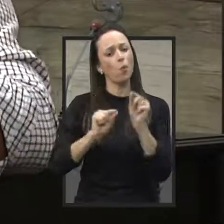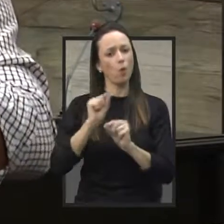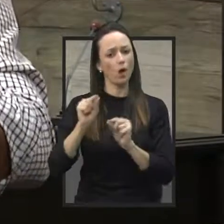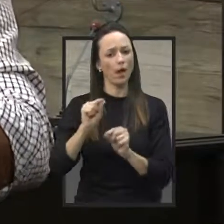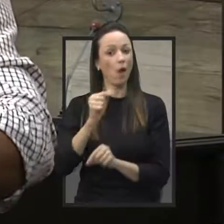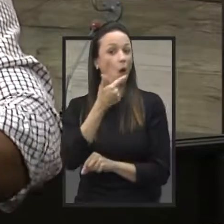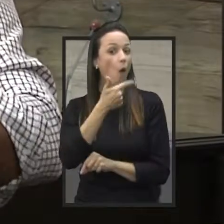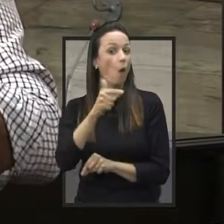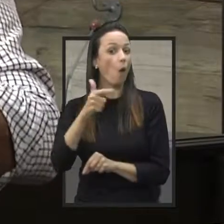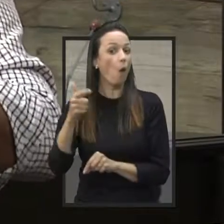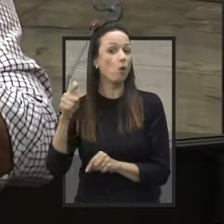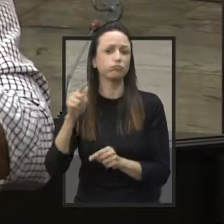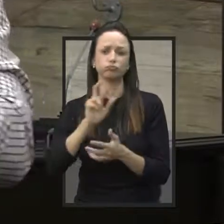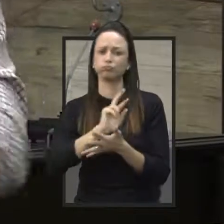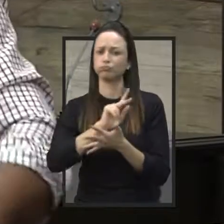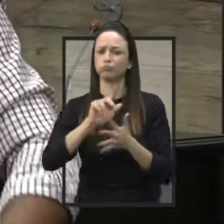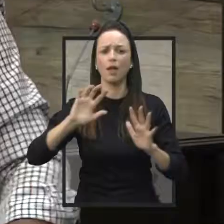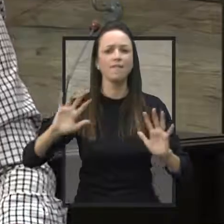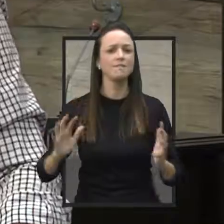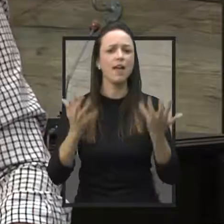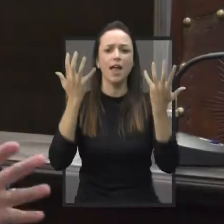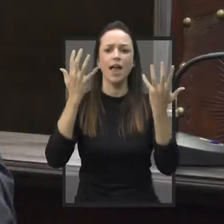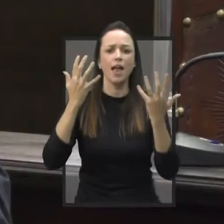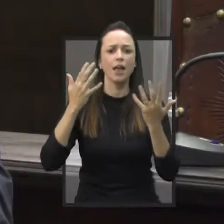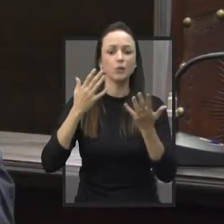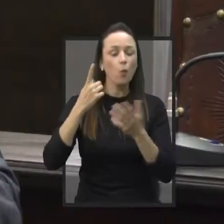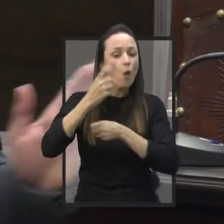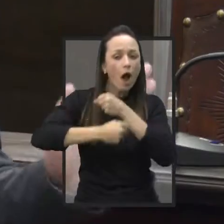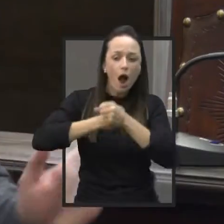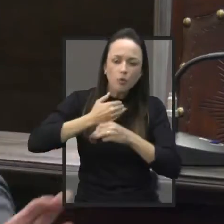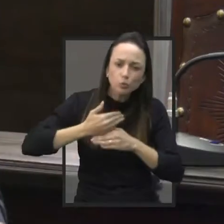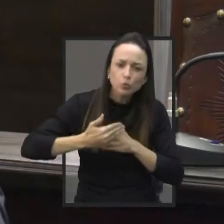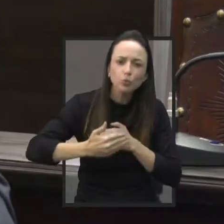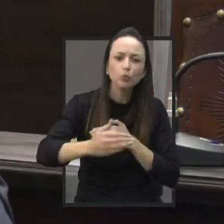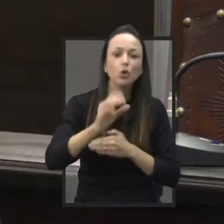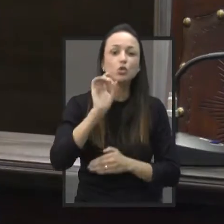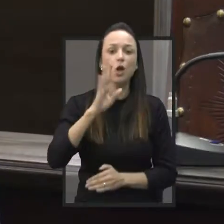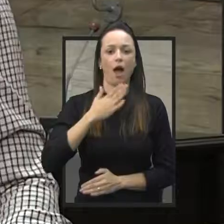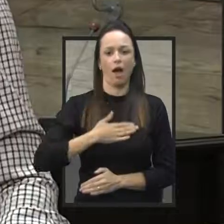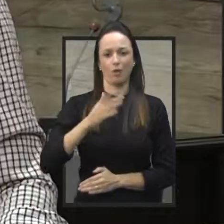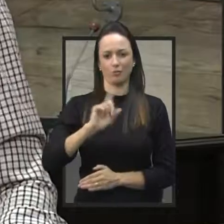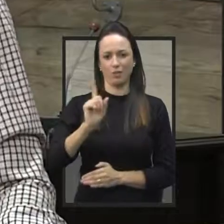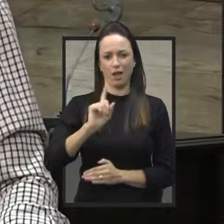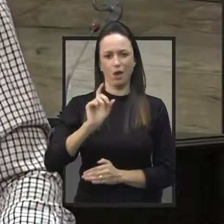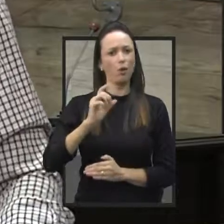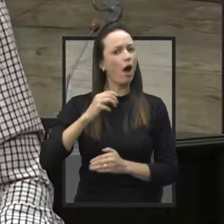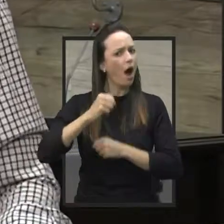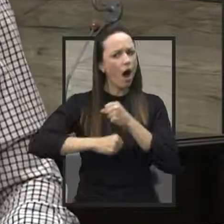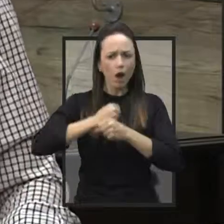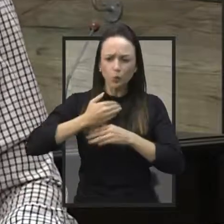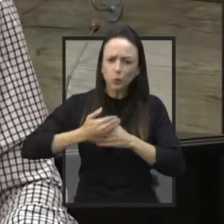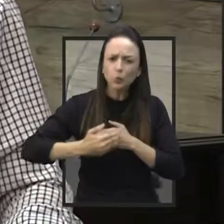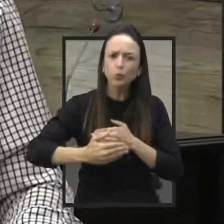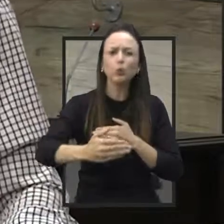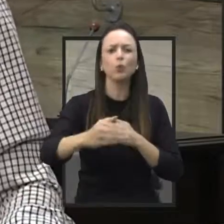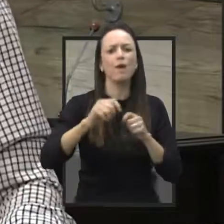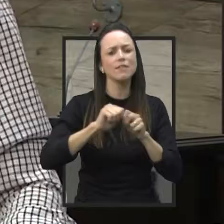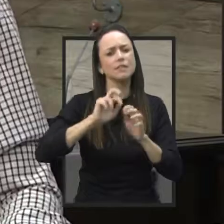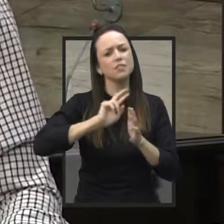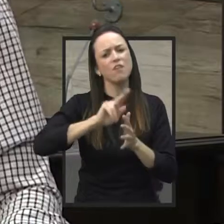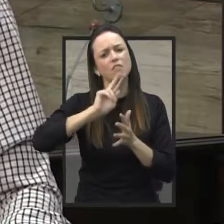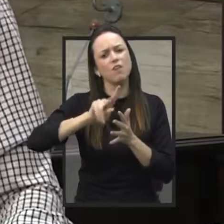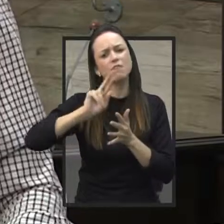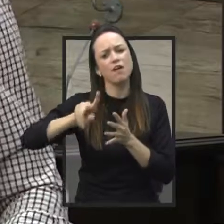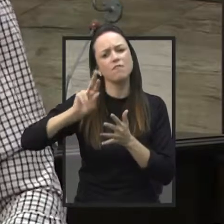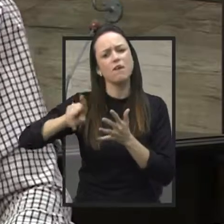eventos durante o período todo, para movimentar. Não só em agosto, mas sim, ao longo do ano. Não só ao longo do ano. Aí a gente conversou com o pessoal lá do